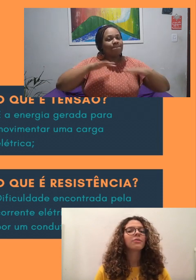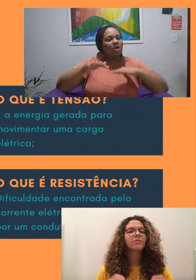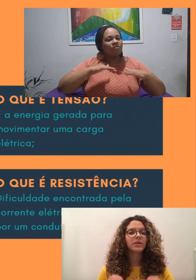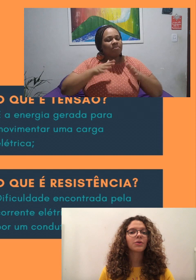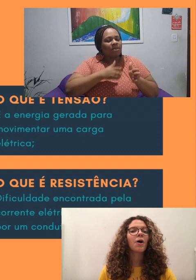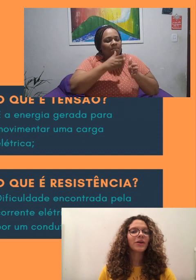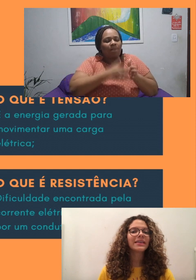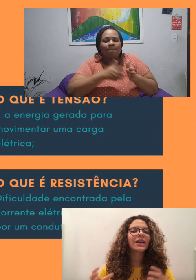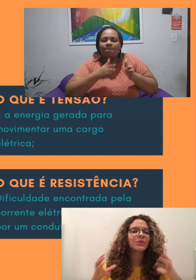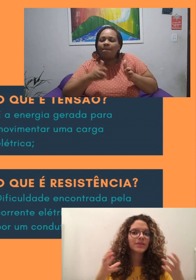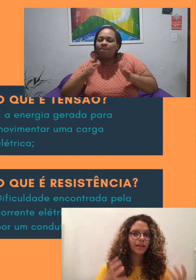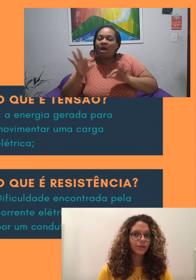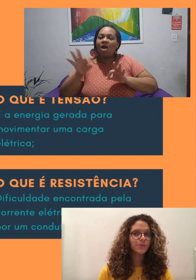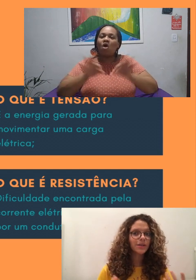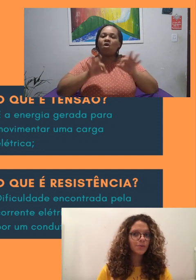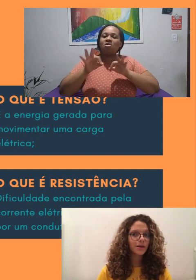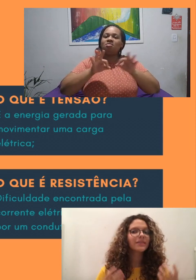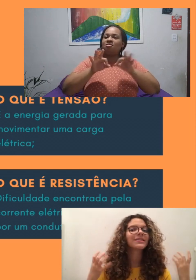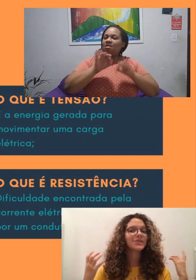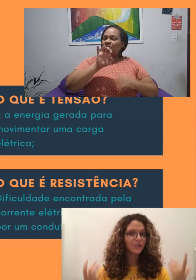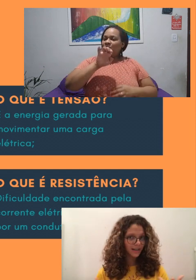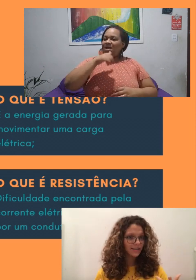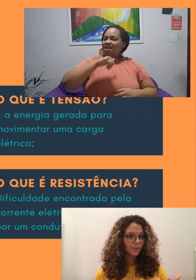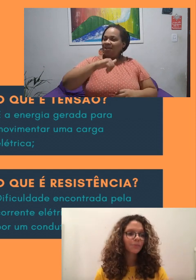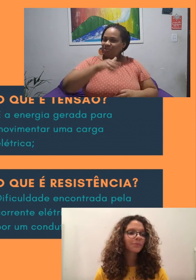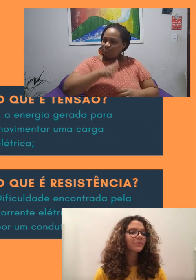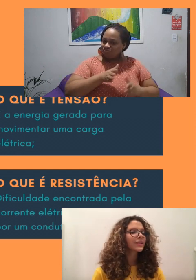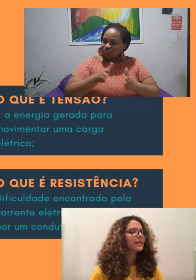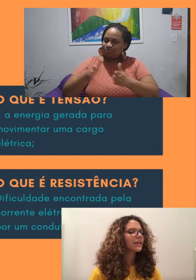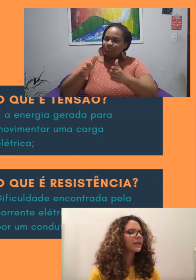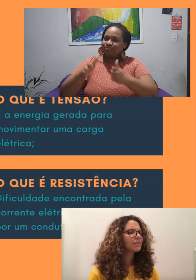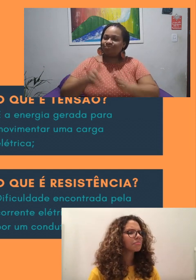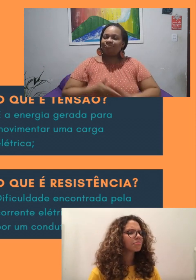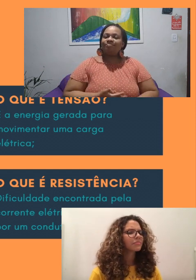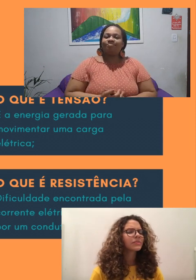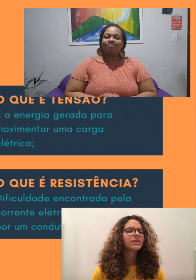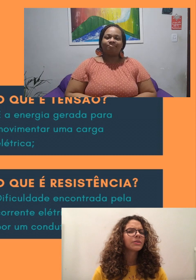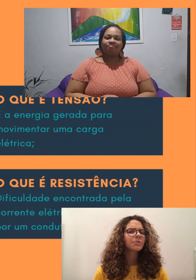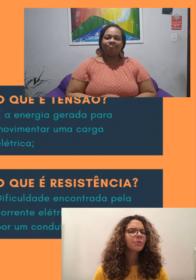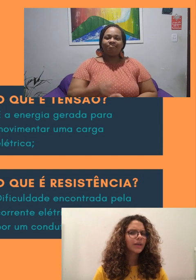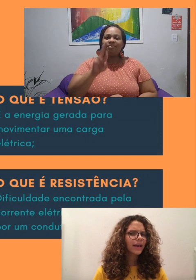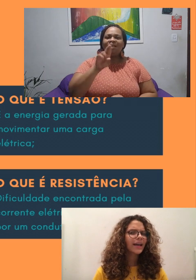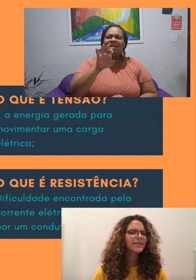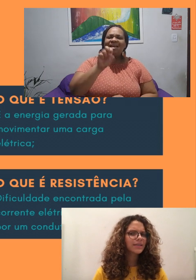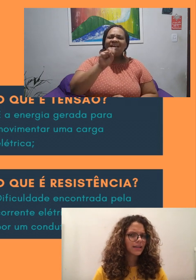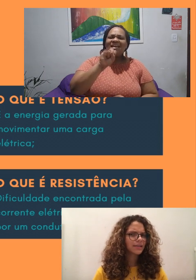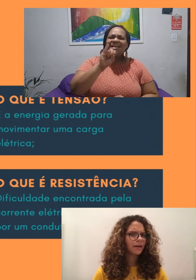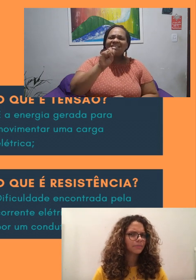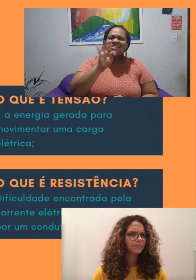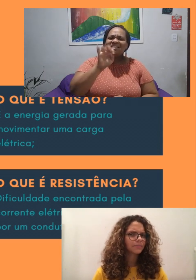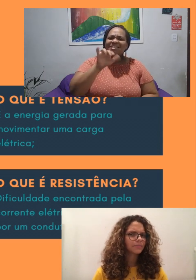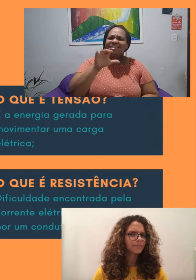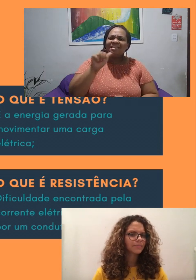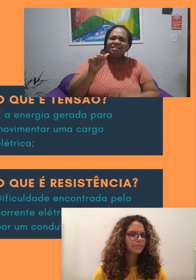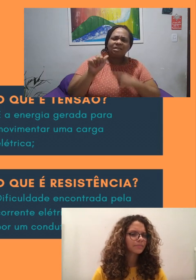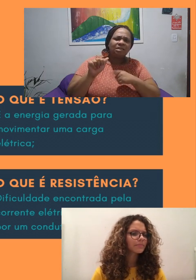É o movimento ordenado dos elétrons em uma direção. E o que é resistência?